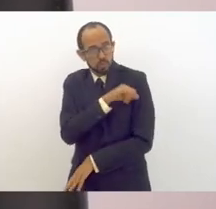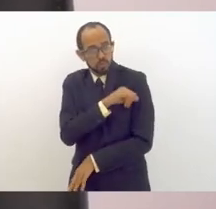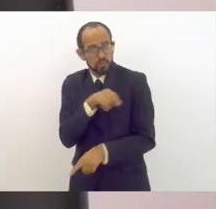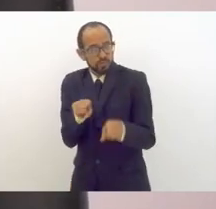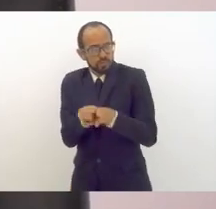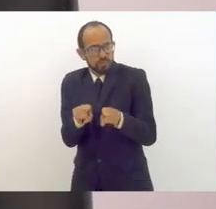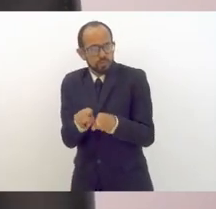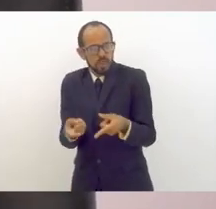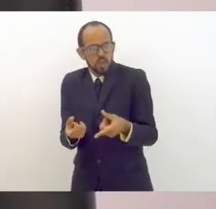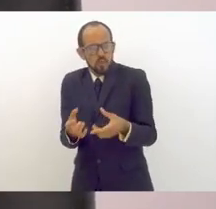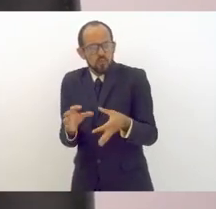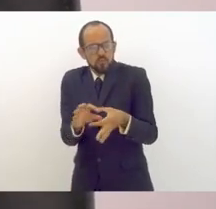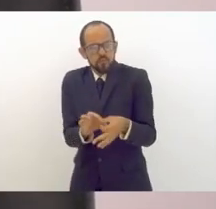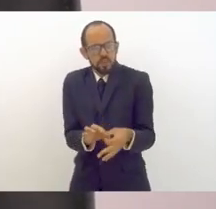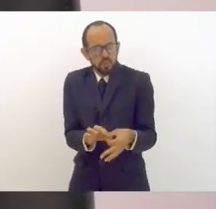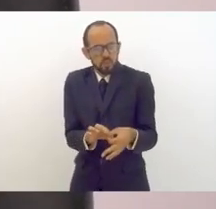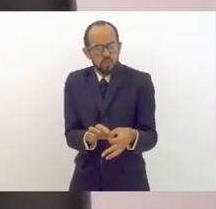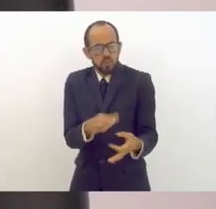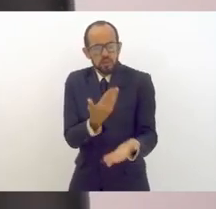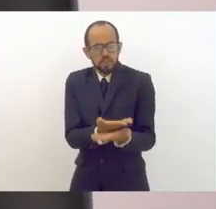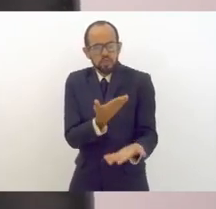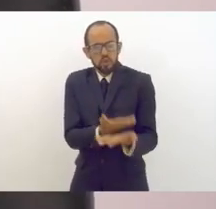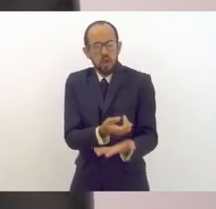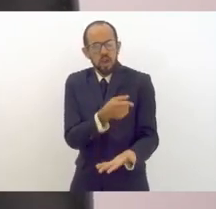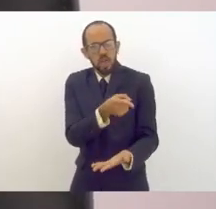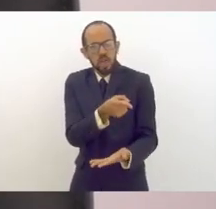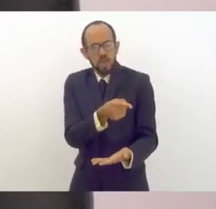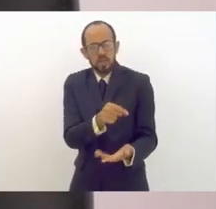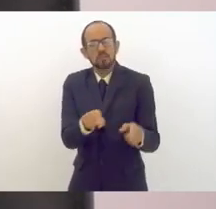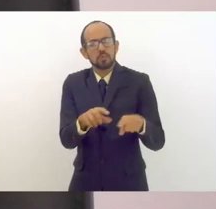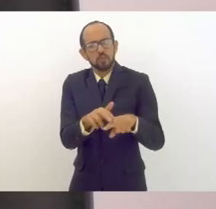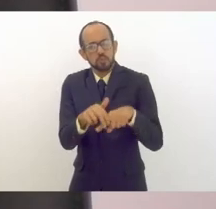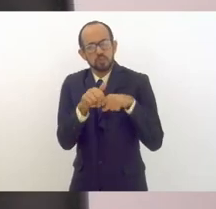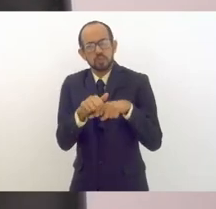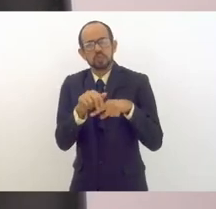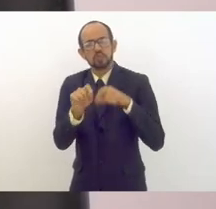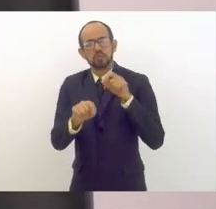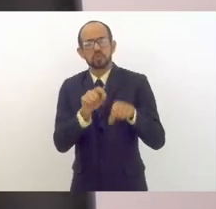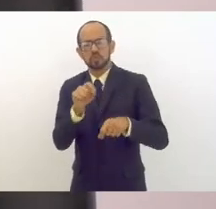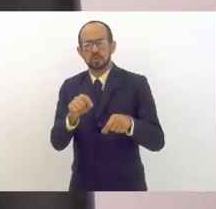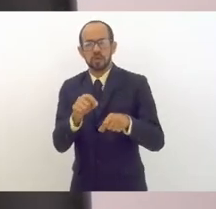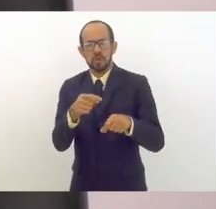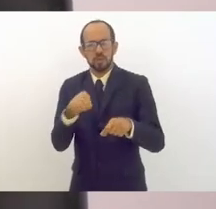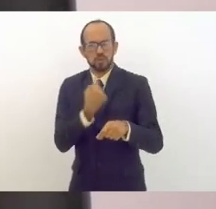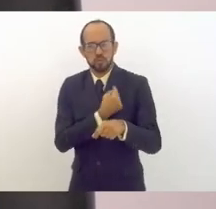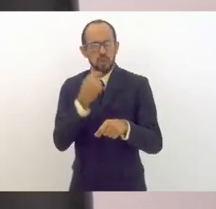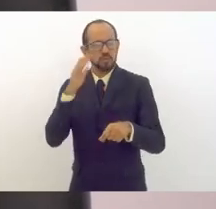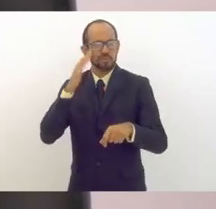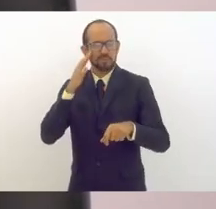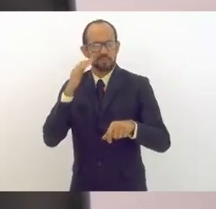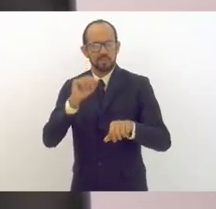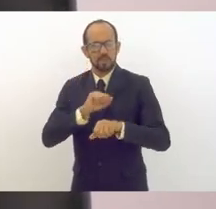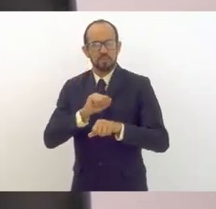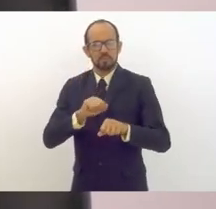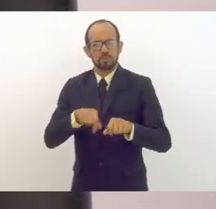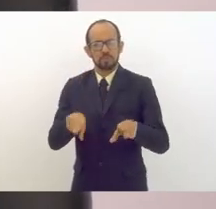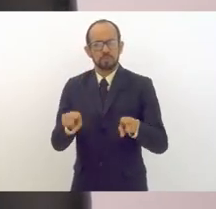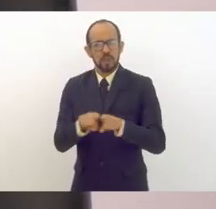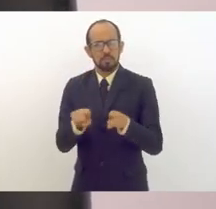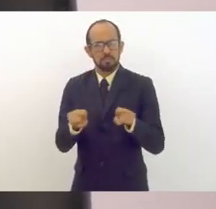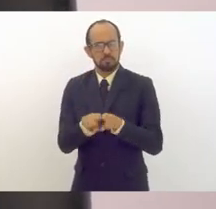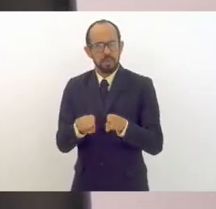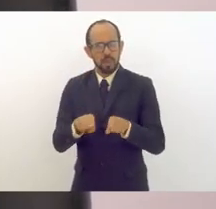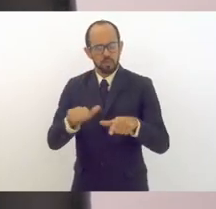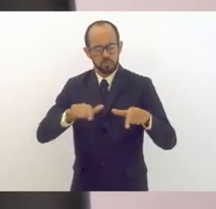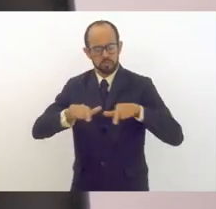vínculo com as comunidades escolares e, portanto, inclusive, compreendendo já com muita, né, apropriação, o